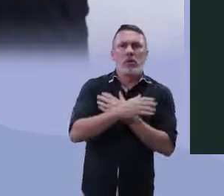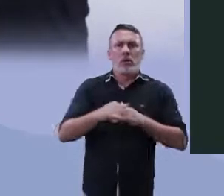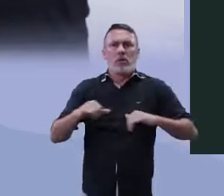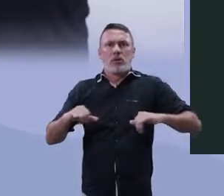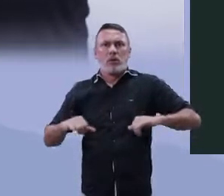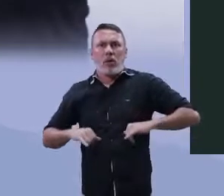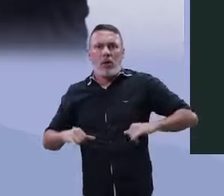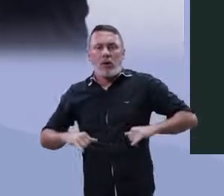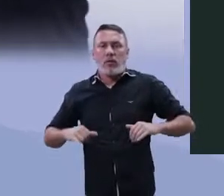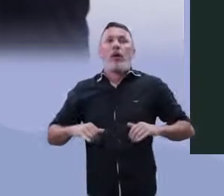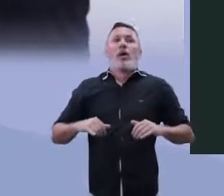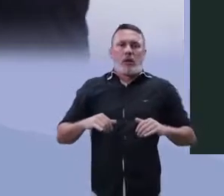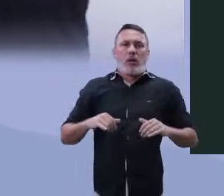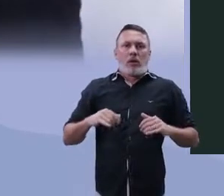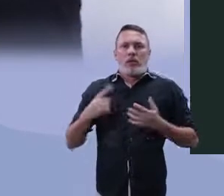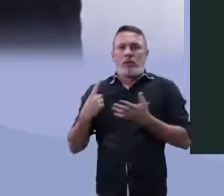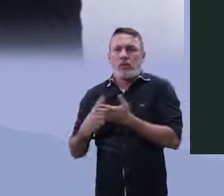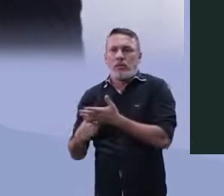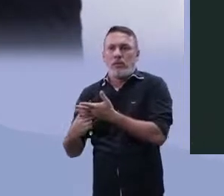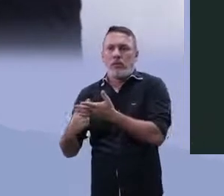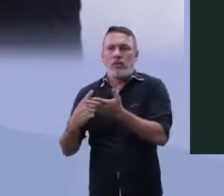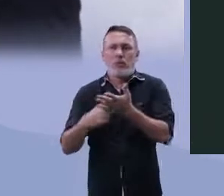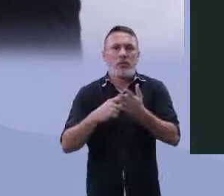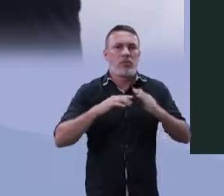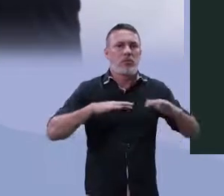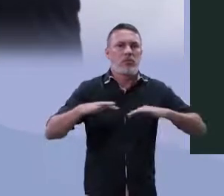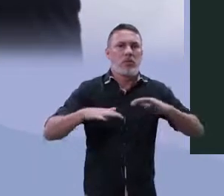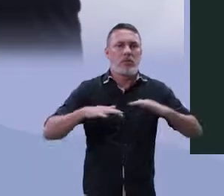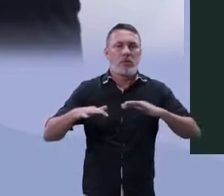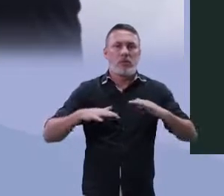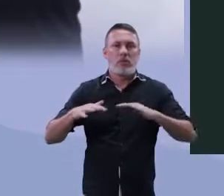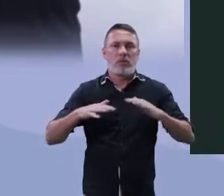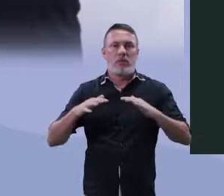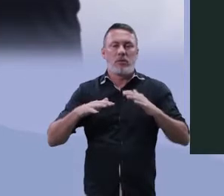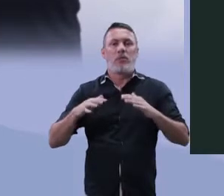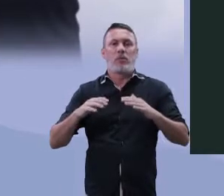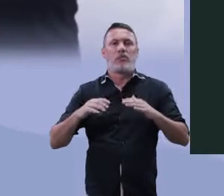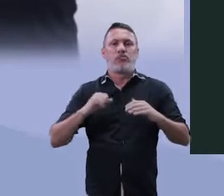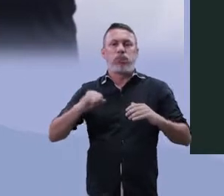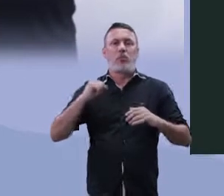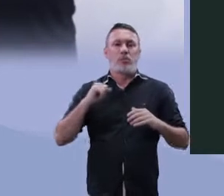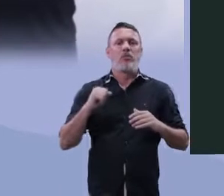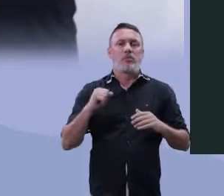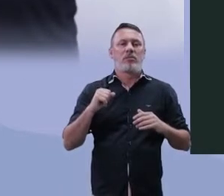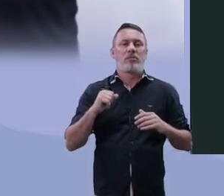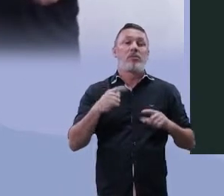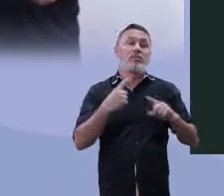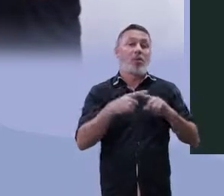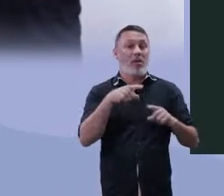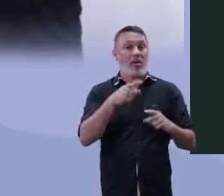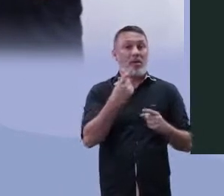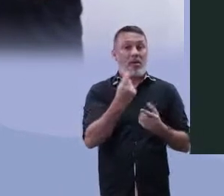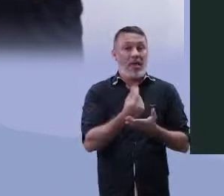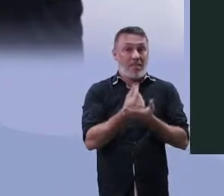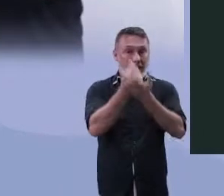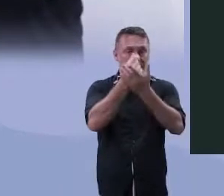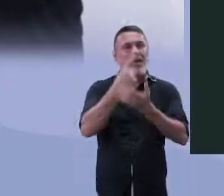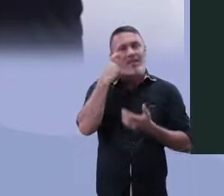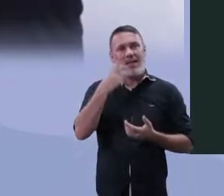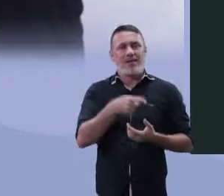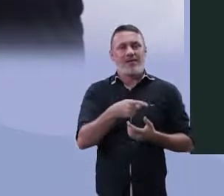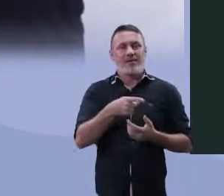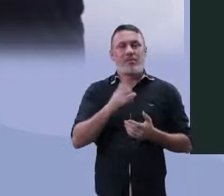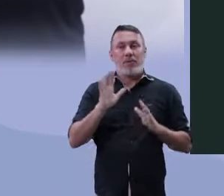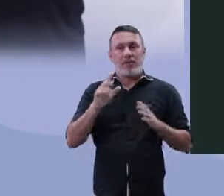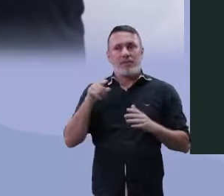verdade, um problema que interessa ao capitalista, ao dono da fábrica, mas não interessa ao trabalhador, né?